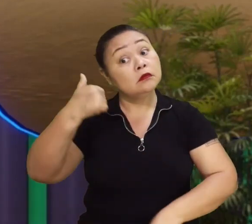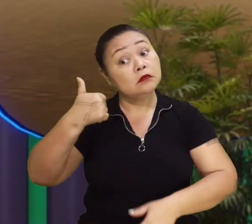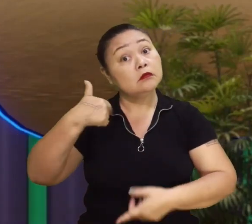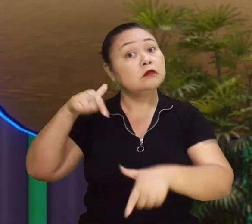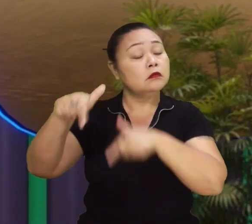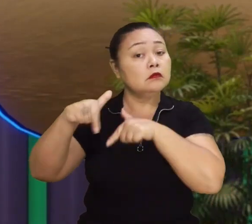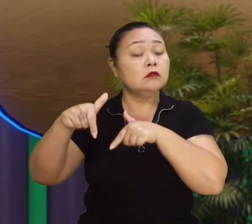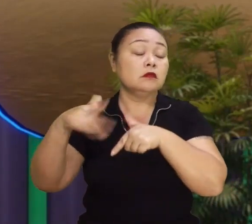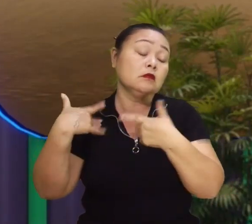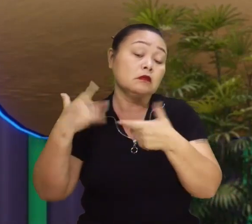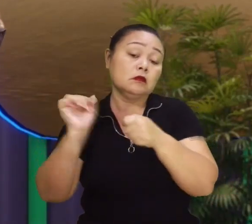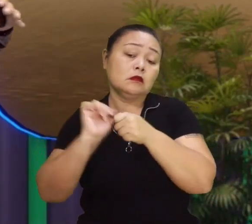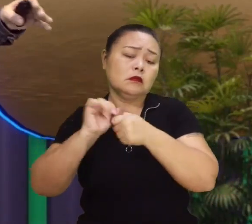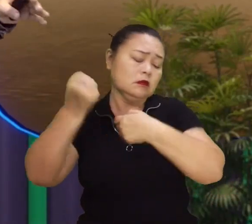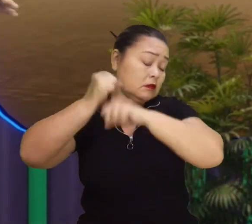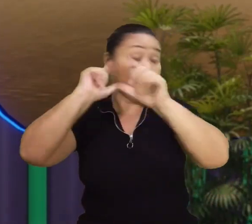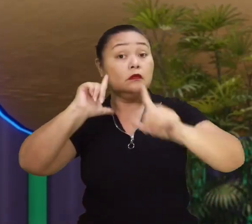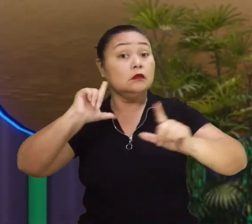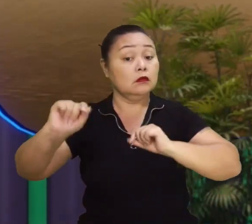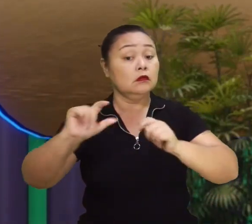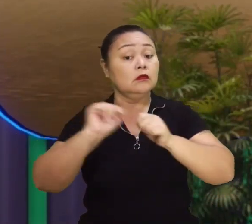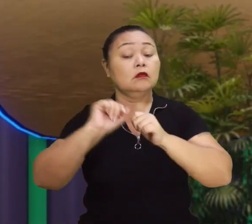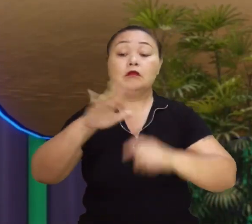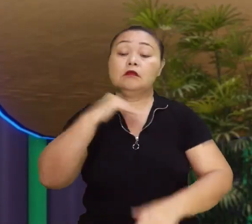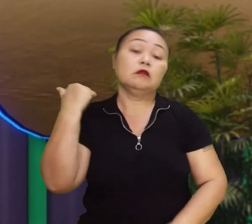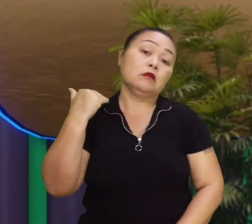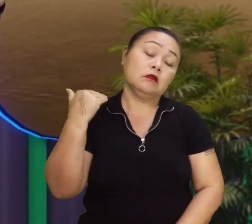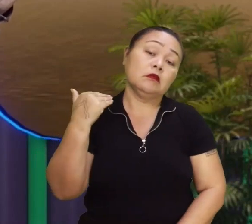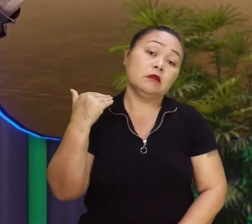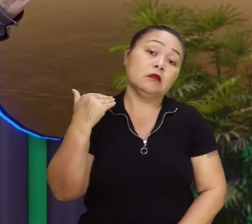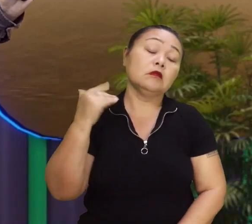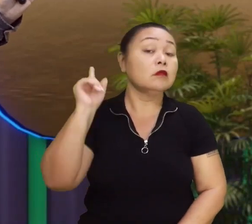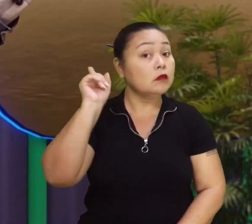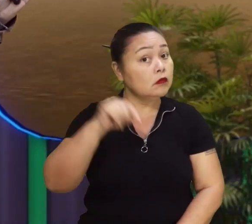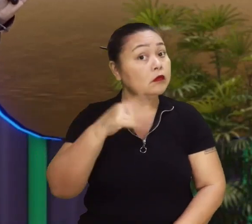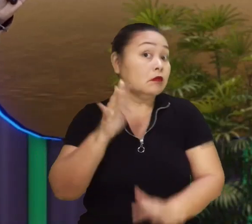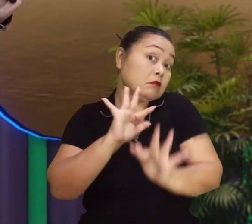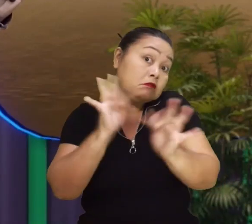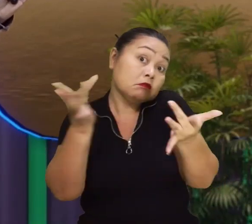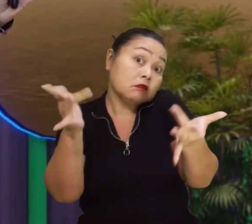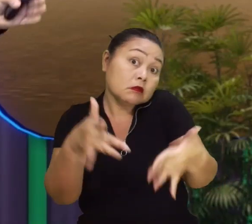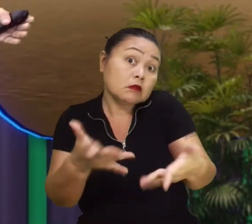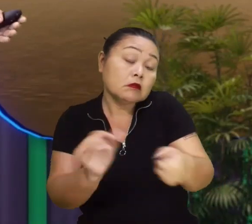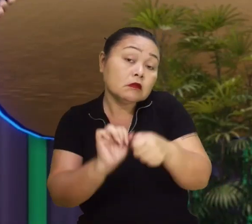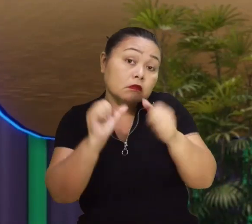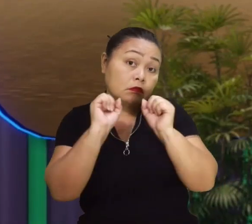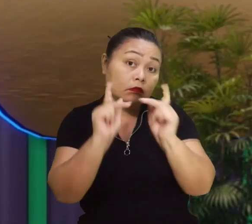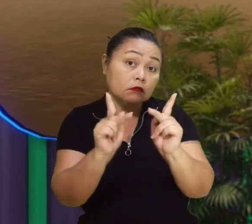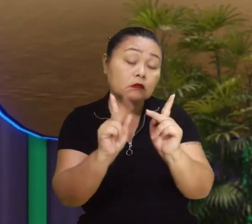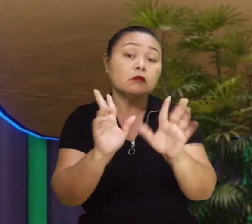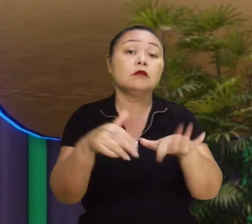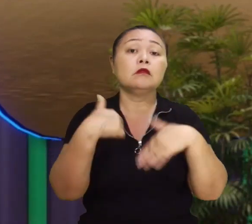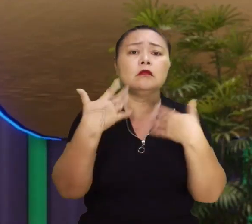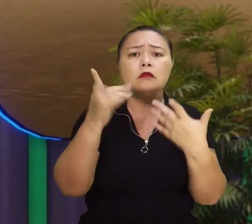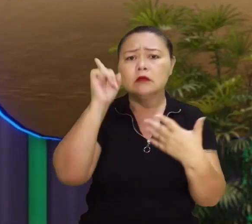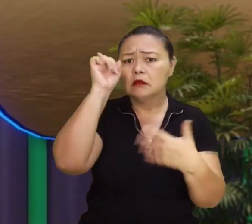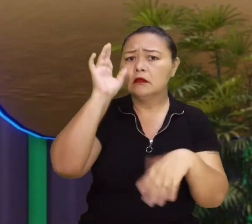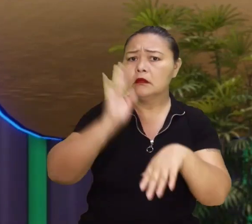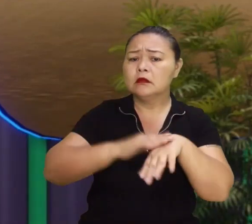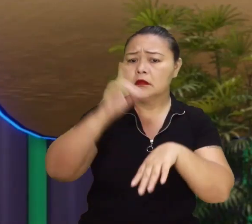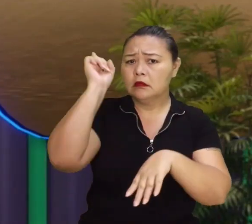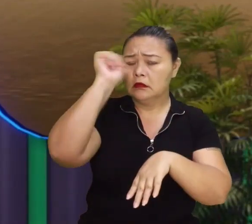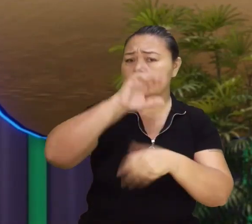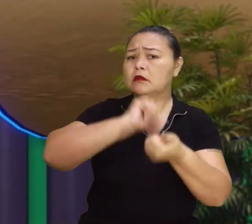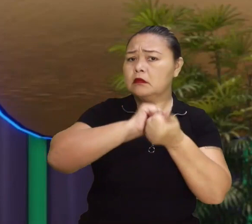trabalha, não, eu sou rebelde, vou fugir, morre. Era simples assim, ok? E só que foi difícil